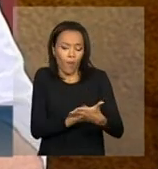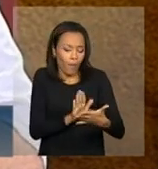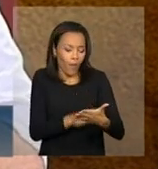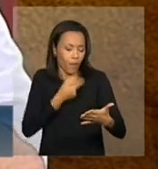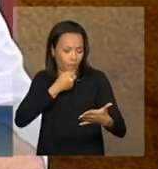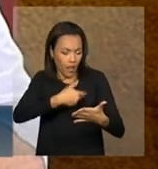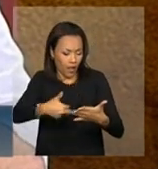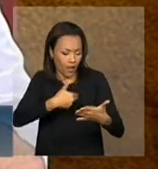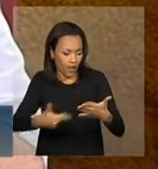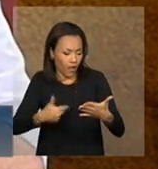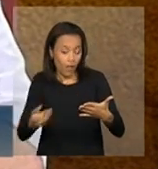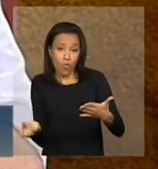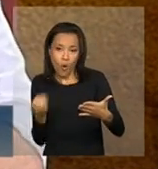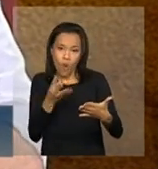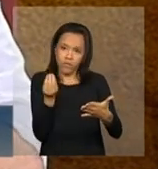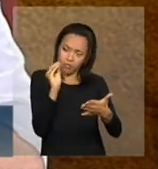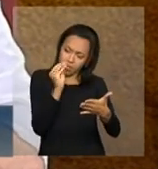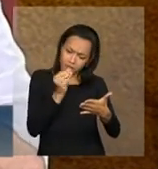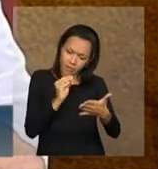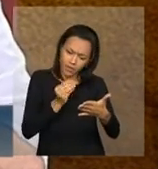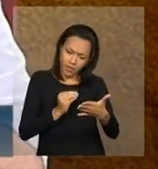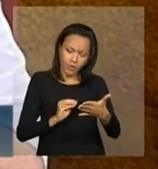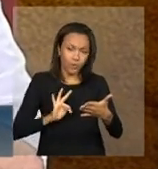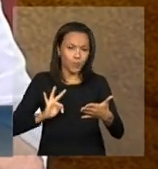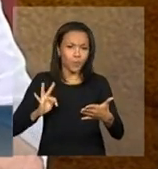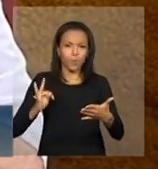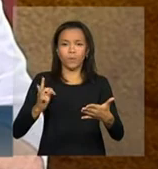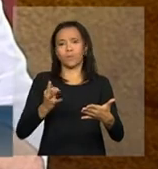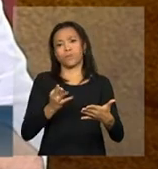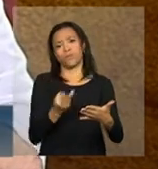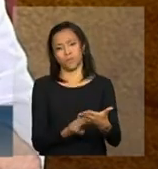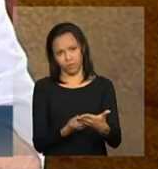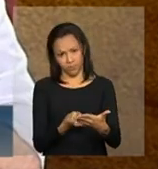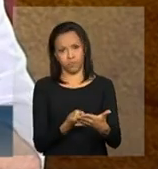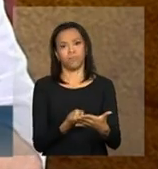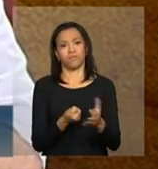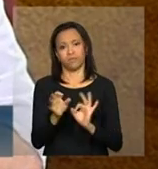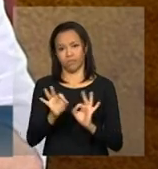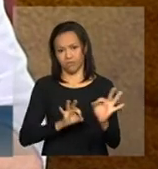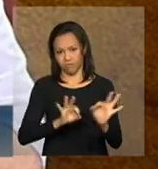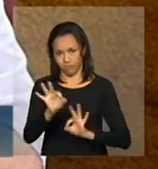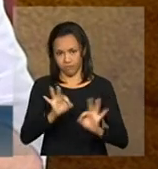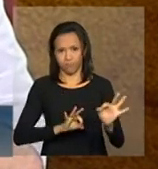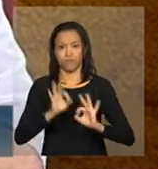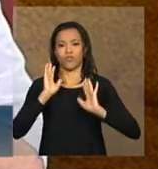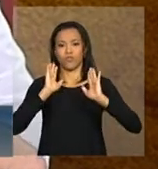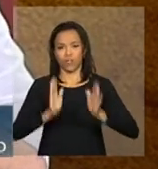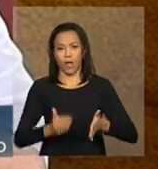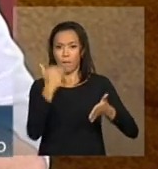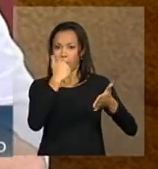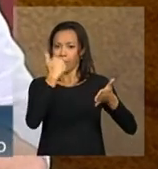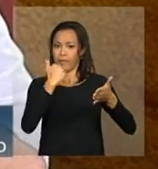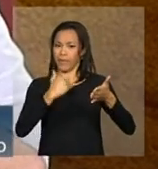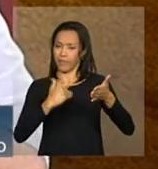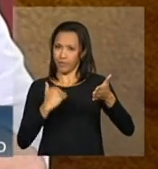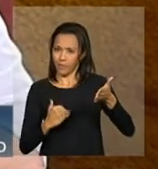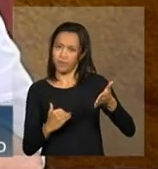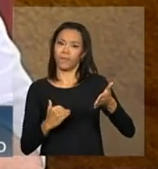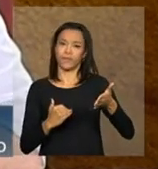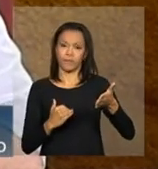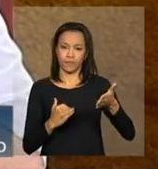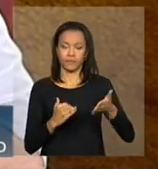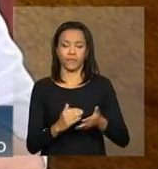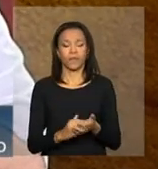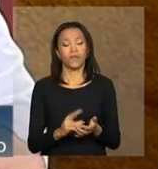planos orçamentários ou não, revendo todo o arcabouço, né, programático que